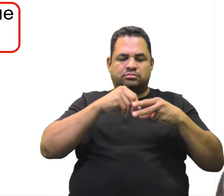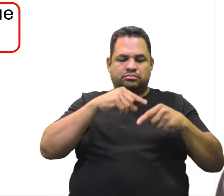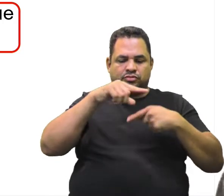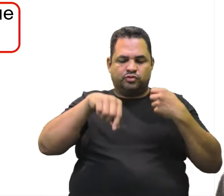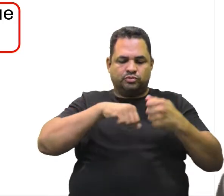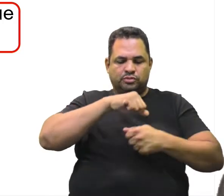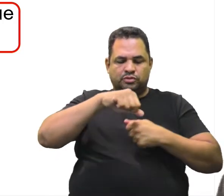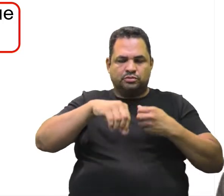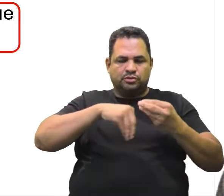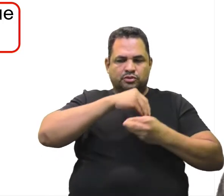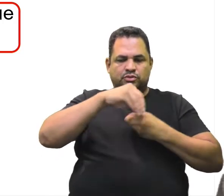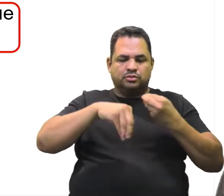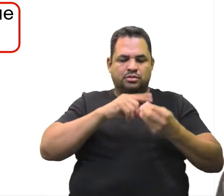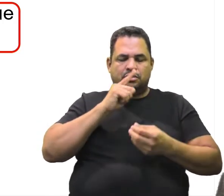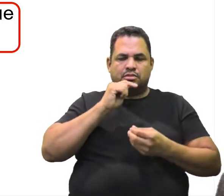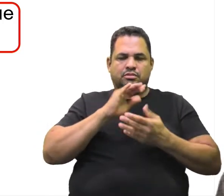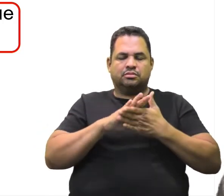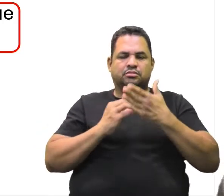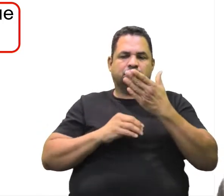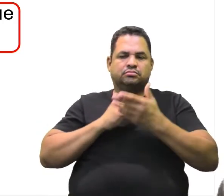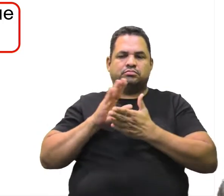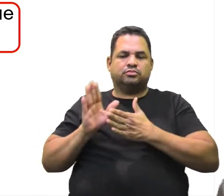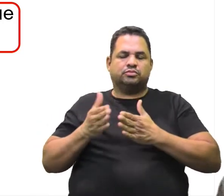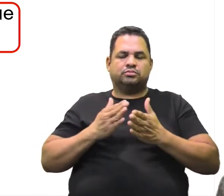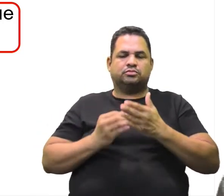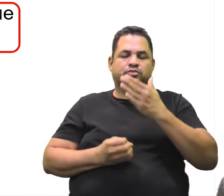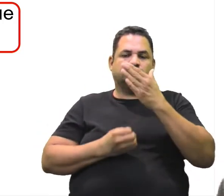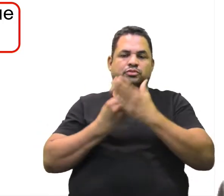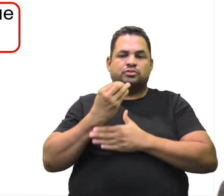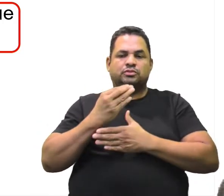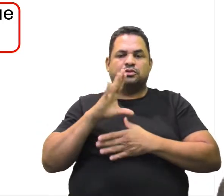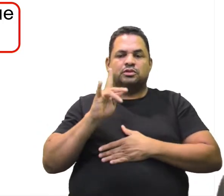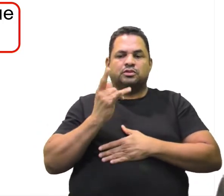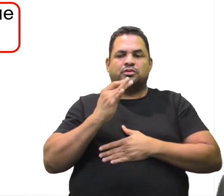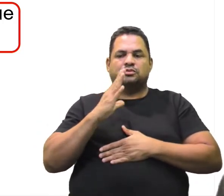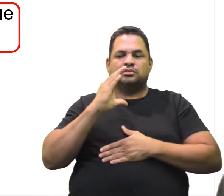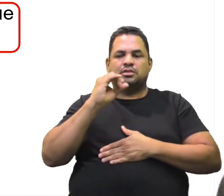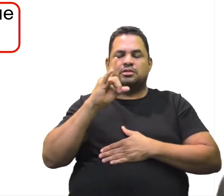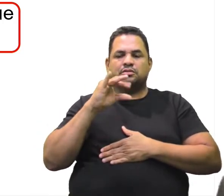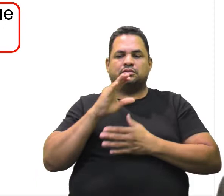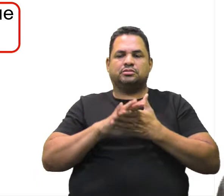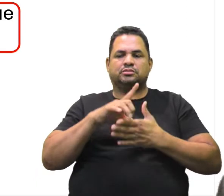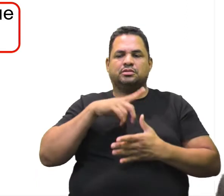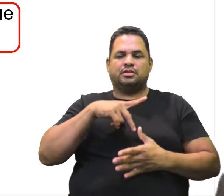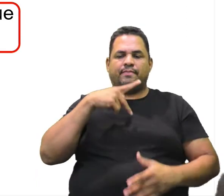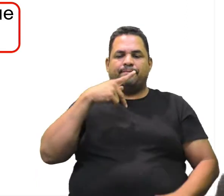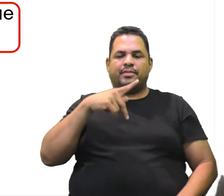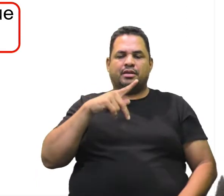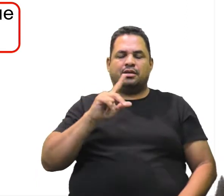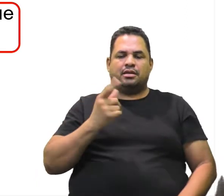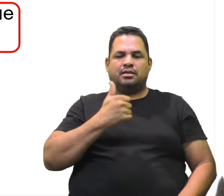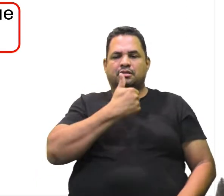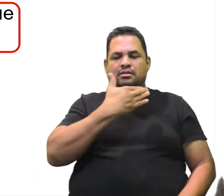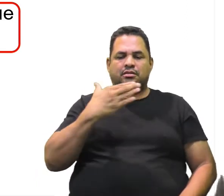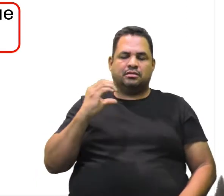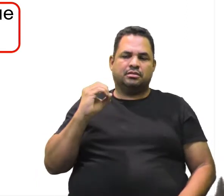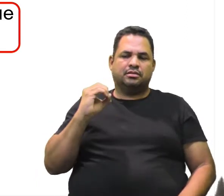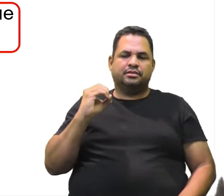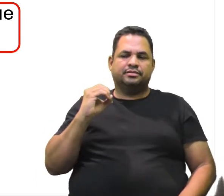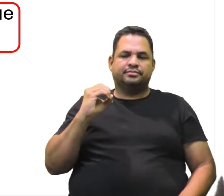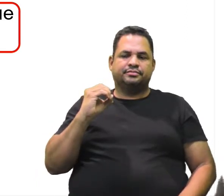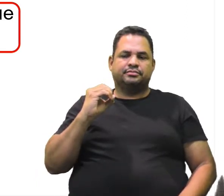água, produz hidróxido de cálcio. O hidróxido de cálcio tem um pH em torno de 10, e aí